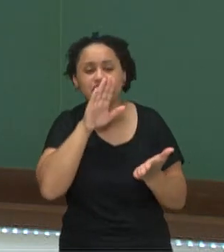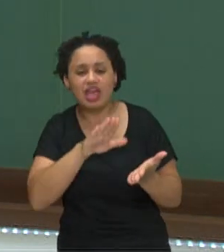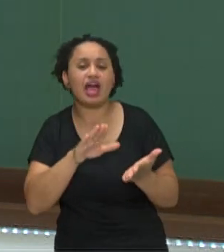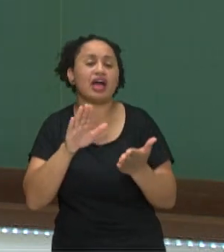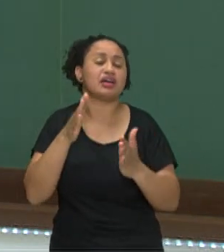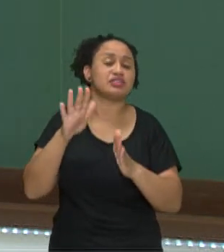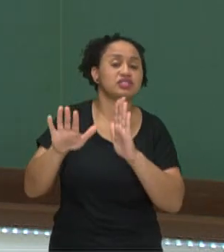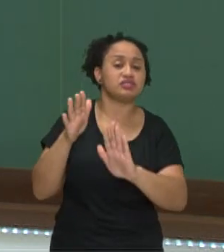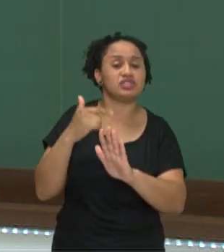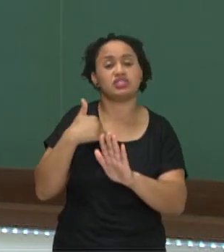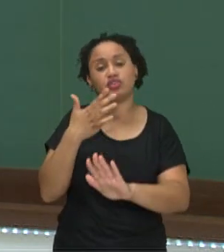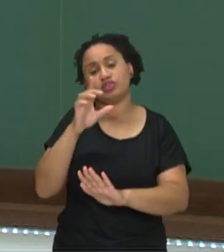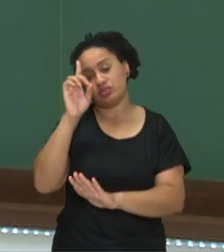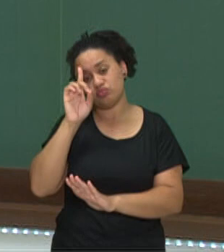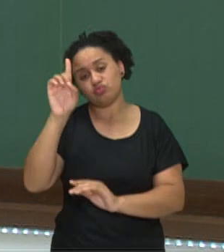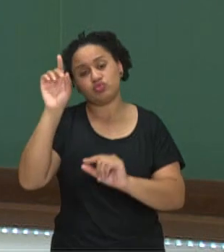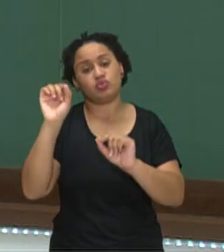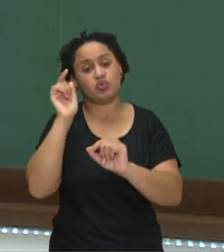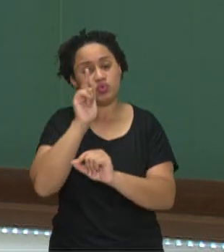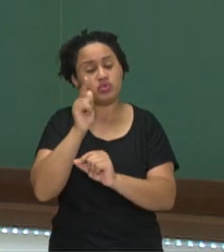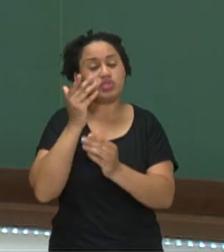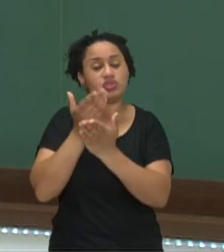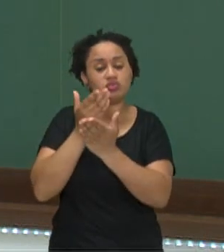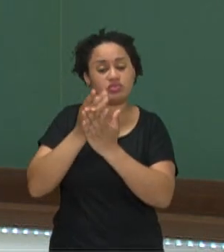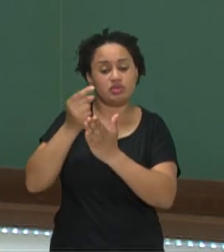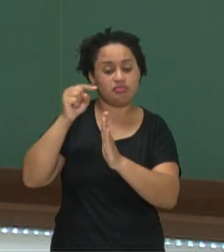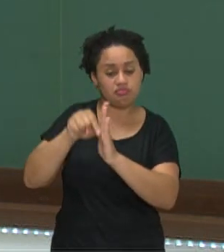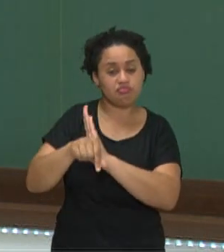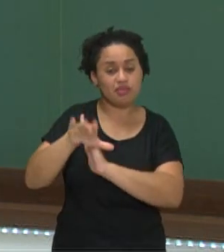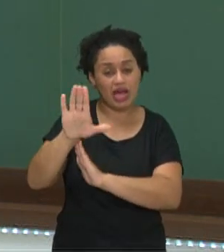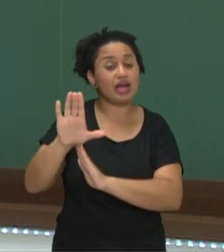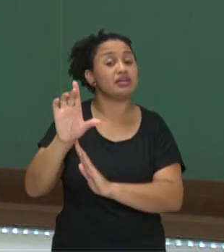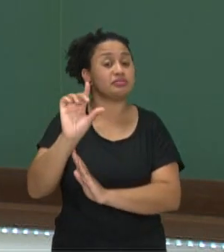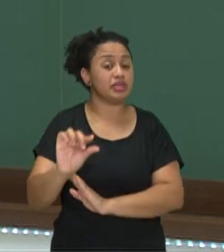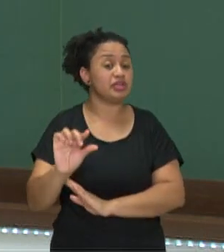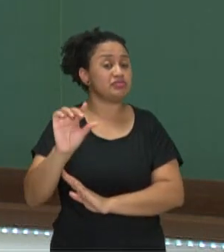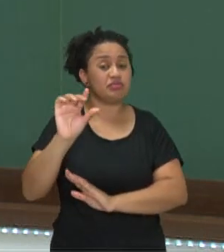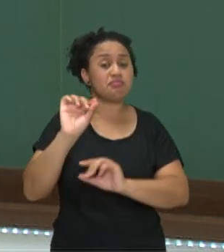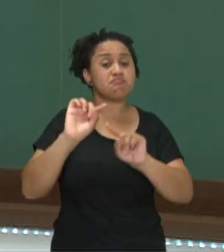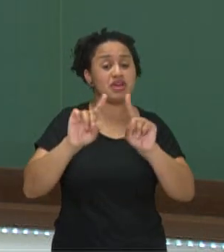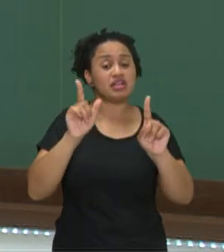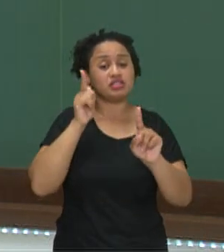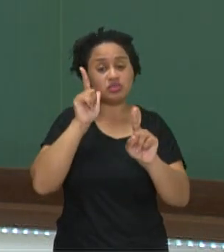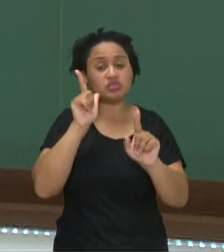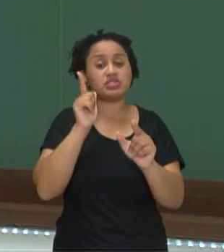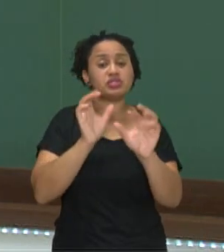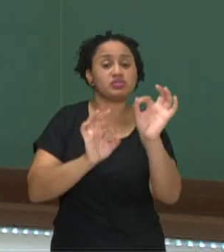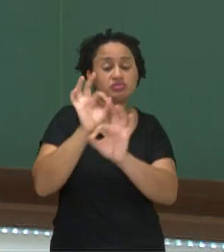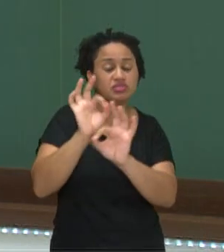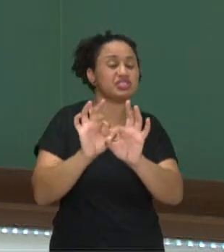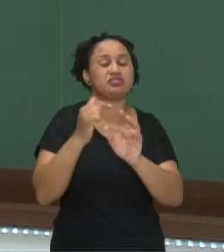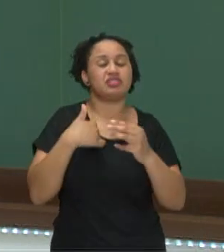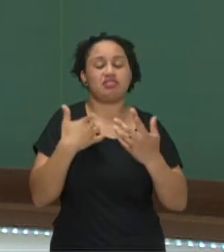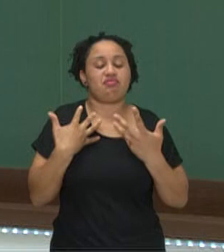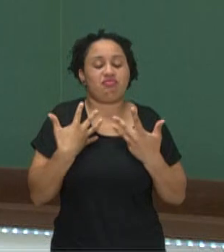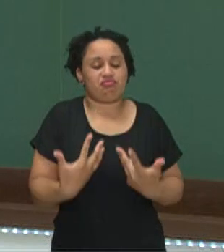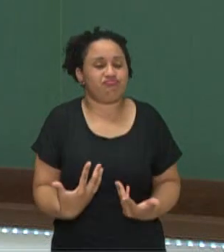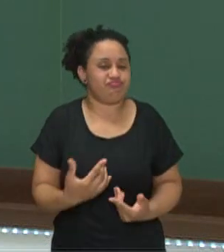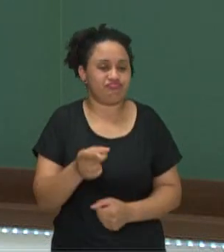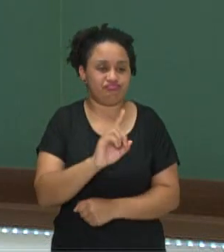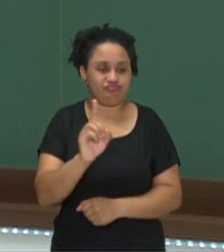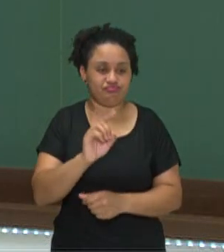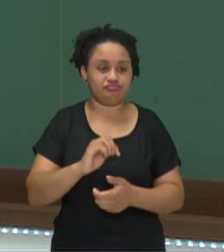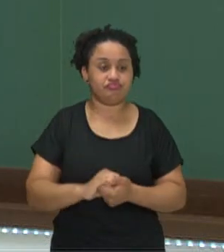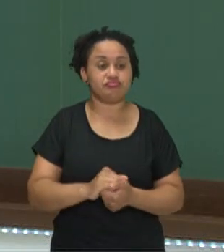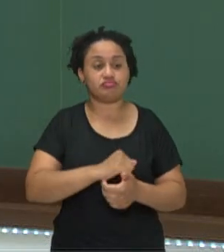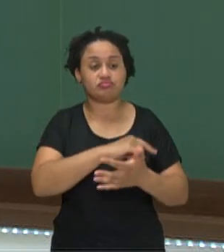algum dia ali que você consiga estudar um pouco mais, um pouco menos, mas que você distribua e não se torne algo cansativo.